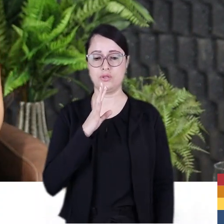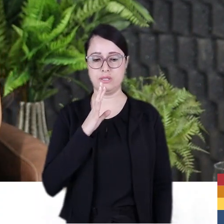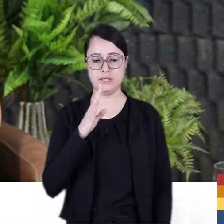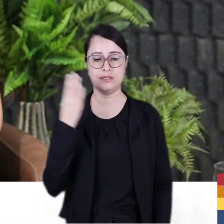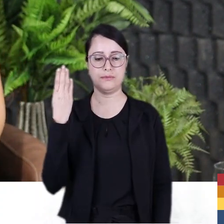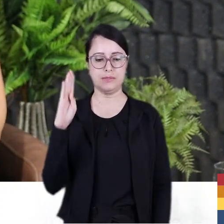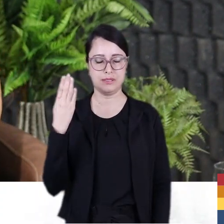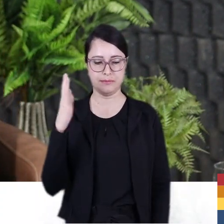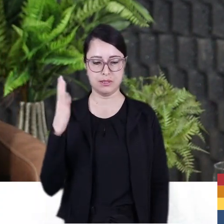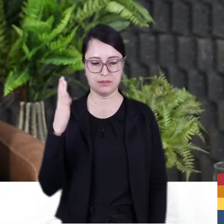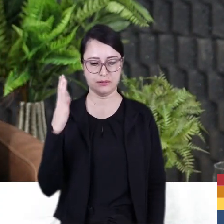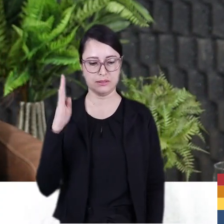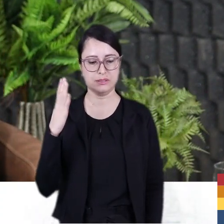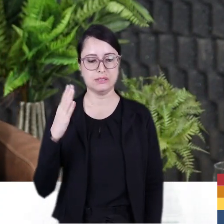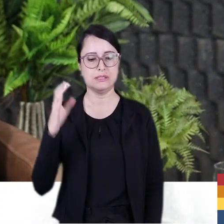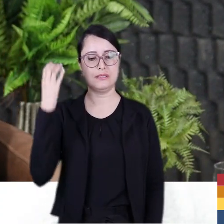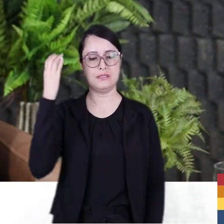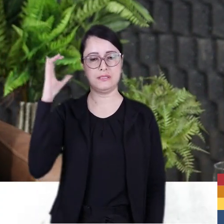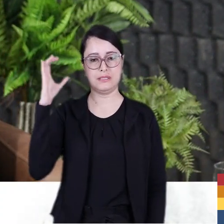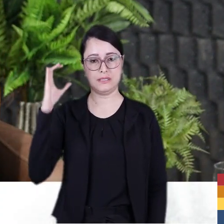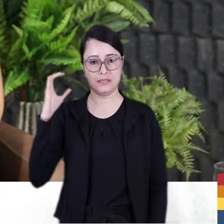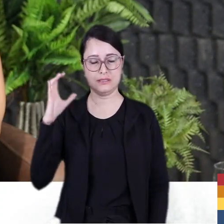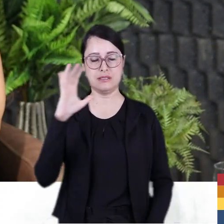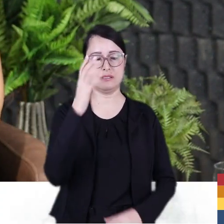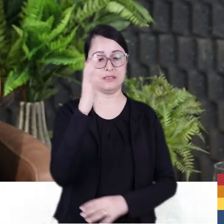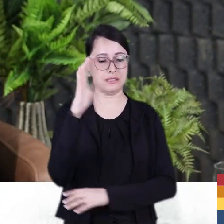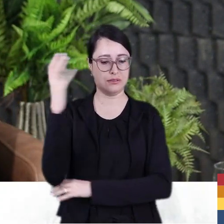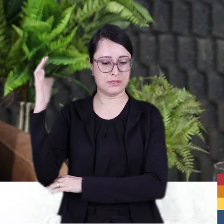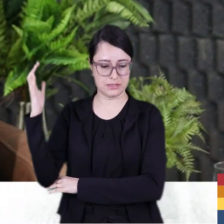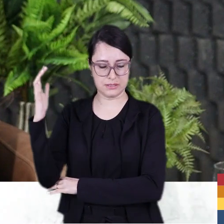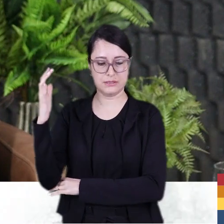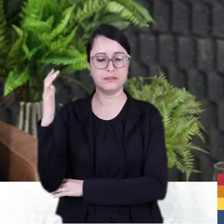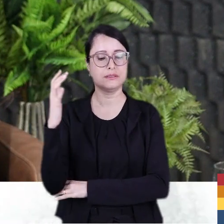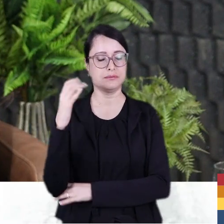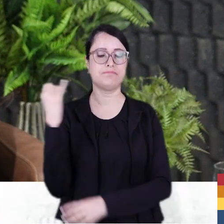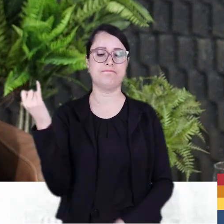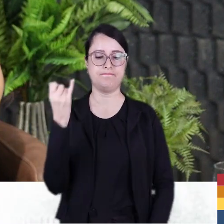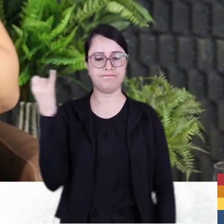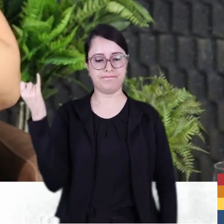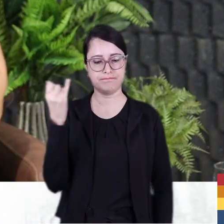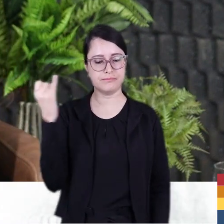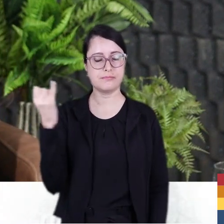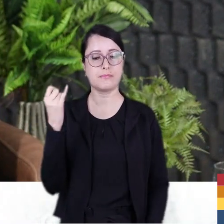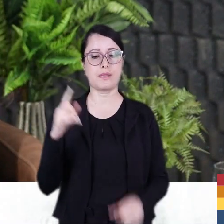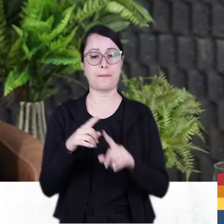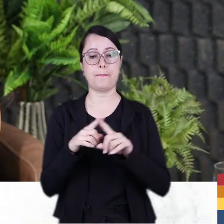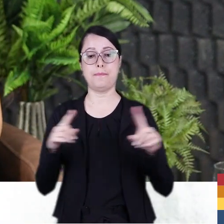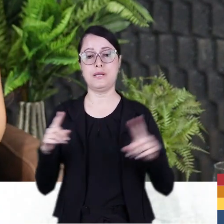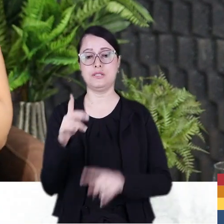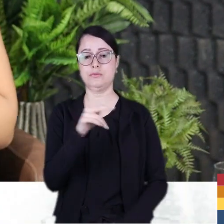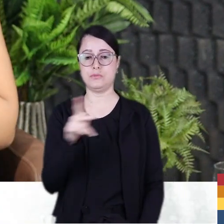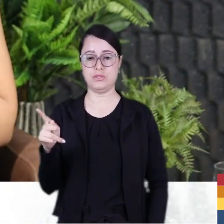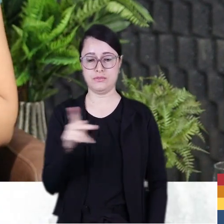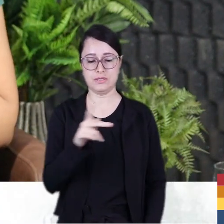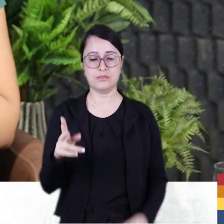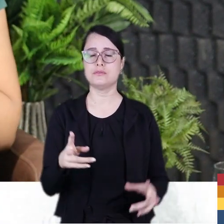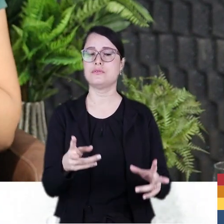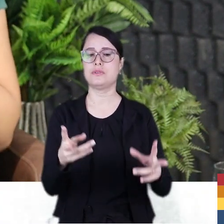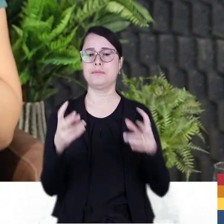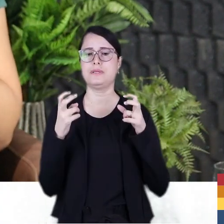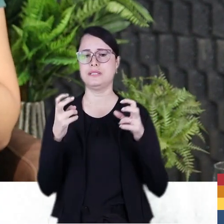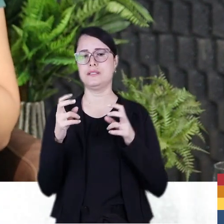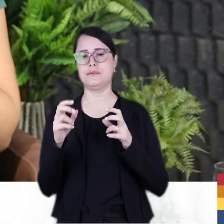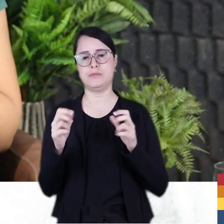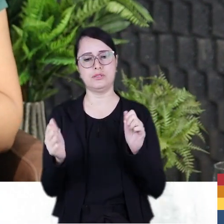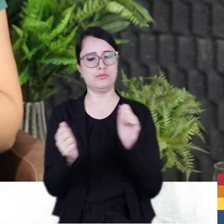Porque vai precisar do conhecimento básico, né, do conhecimento, básico não, desculpe, aprofundado, né, do